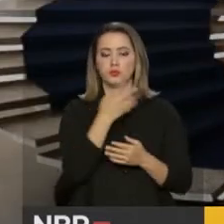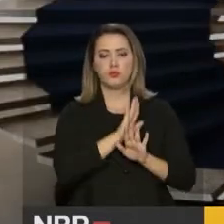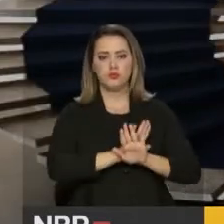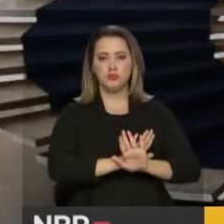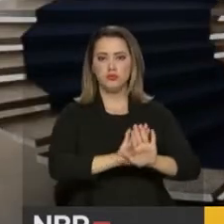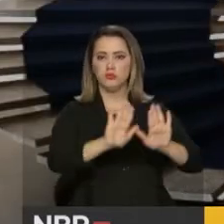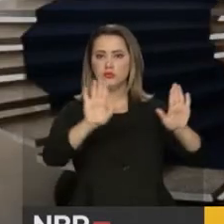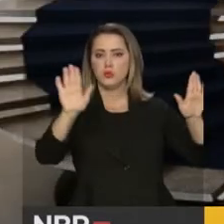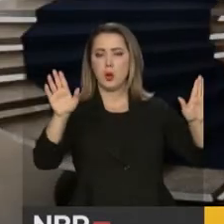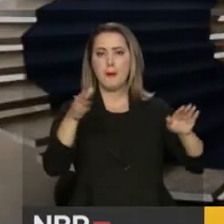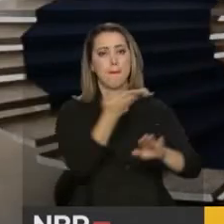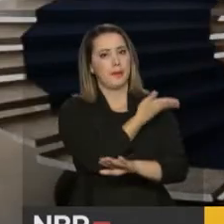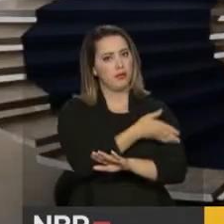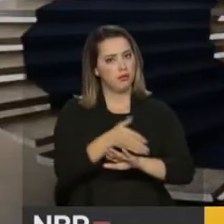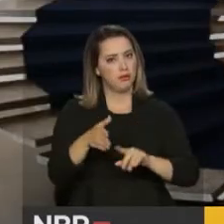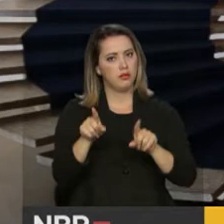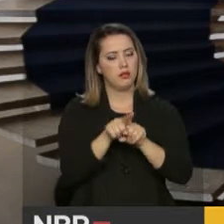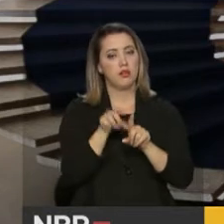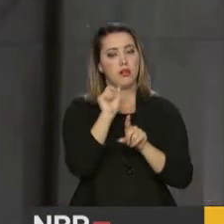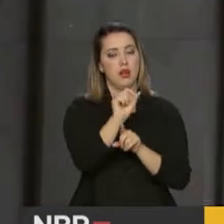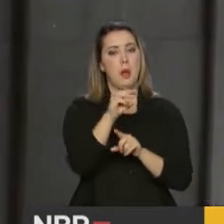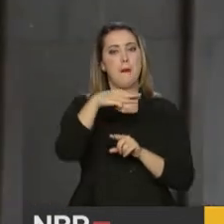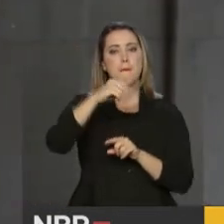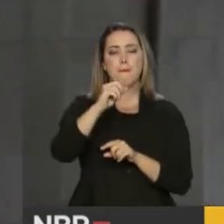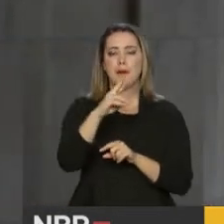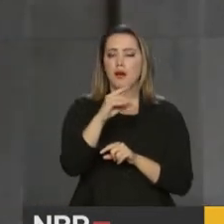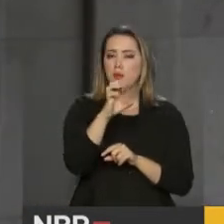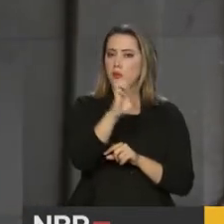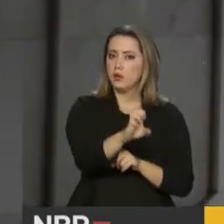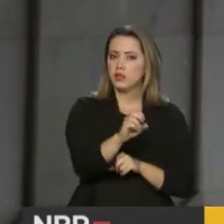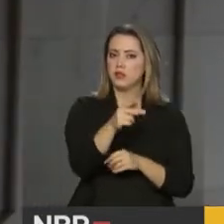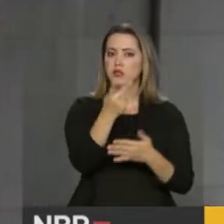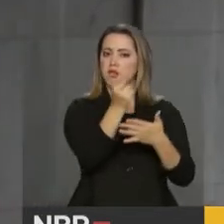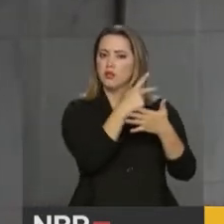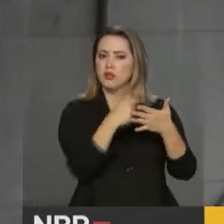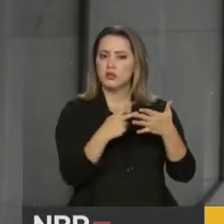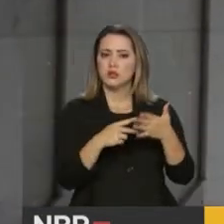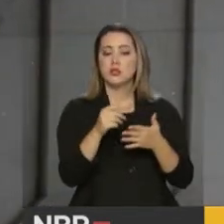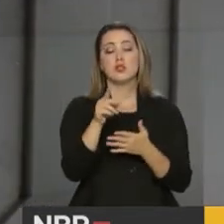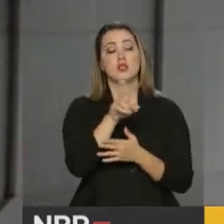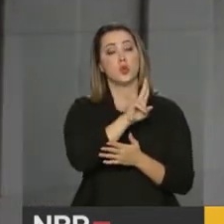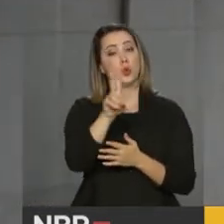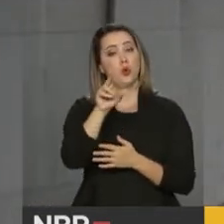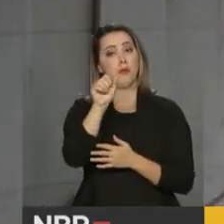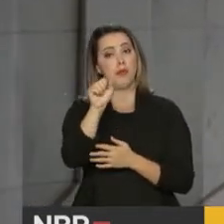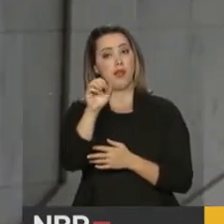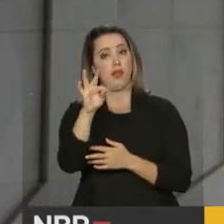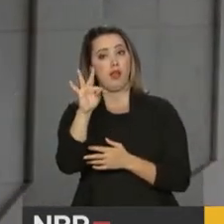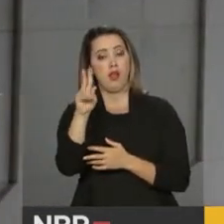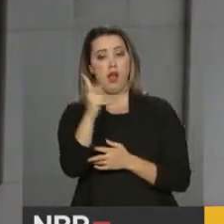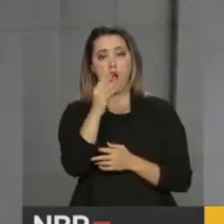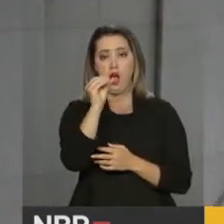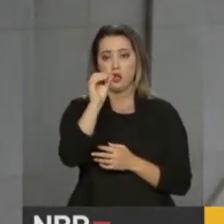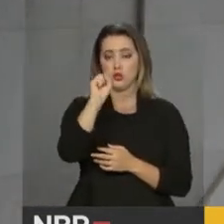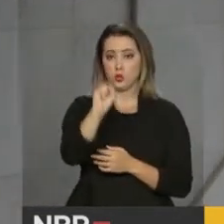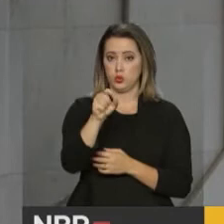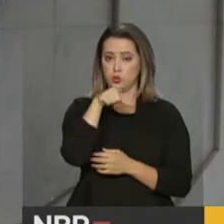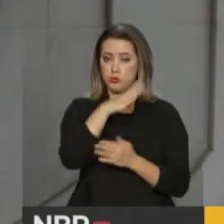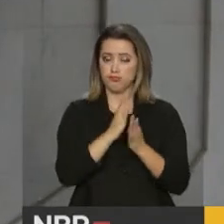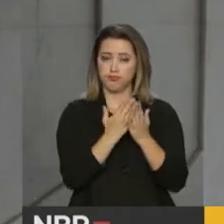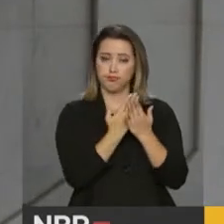paredes brancas, de mármore, desenhos feitos por Atos Bucão, é um grande painel chamado